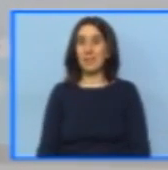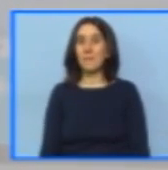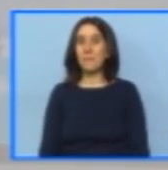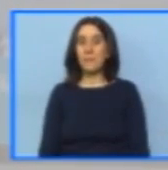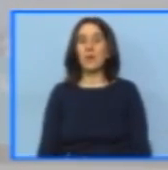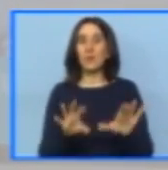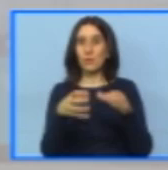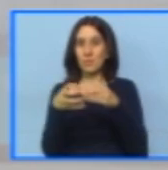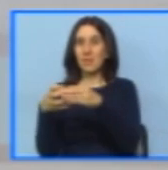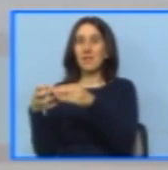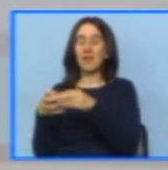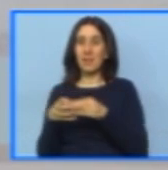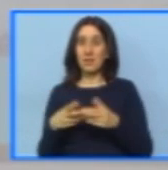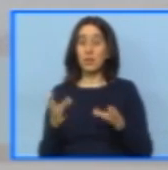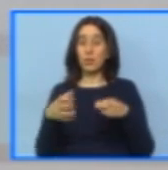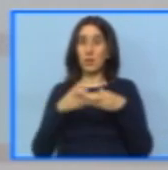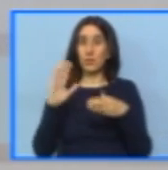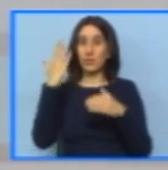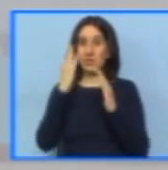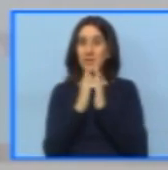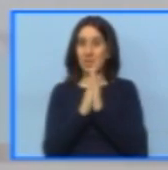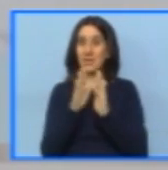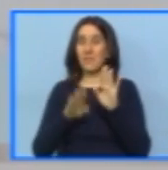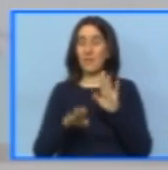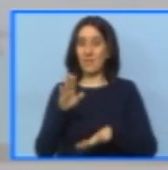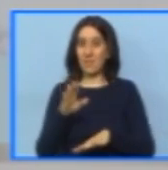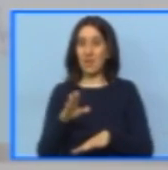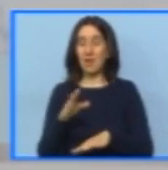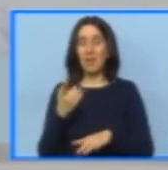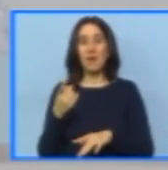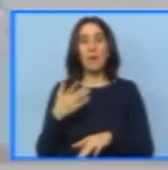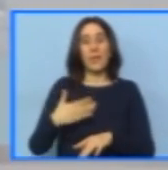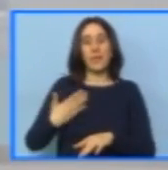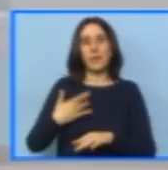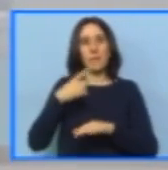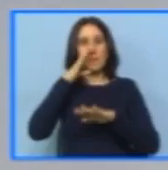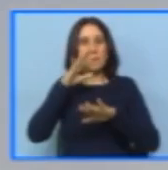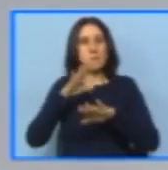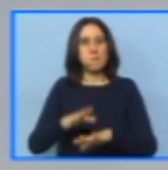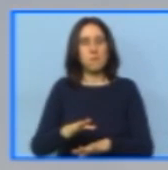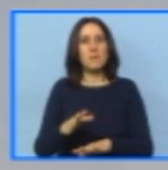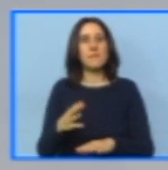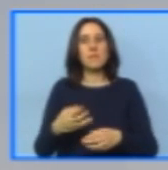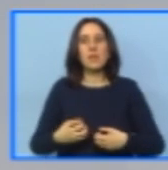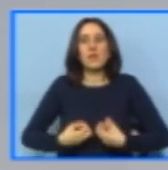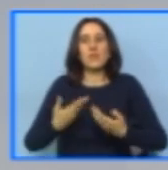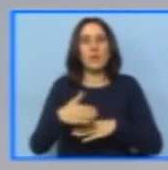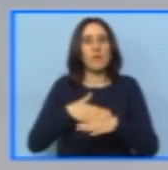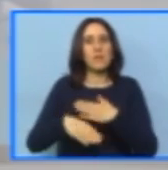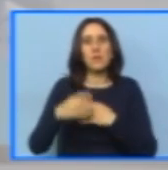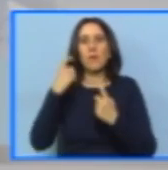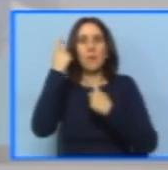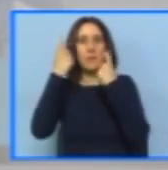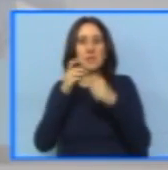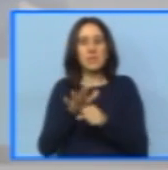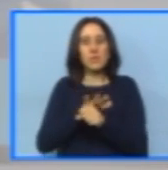comunidades e a grande comunidade da Igreja, às vezes paralisada pelo medo e sem saber como agir ou fazer ou pensar em